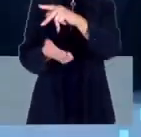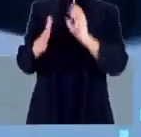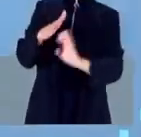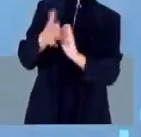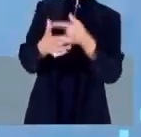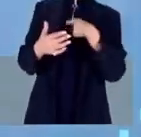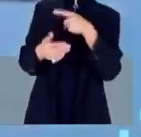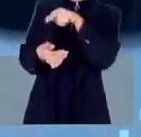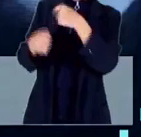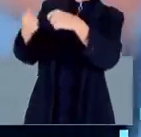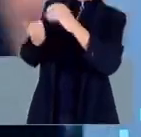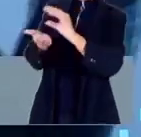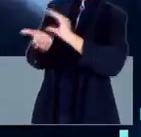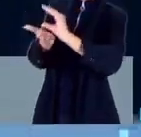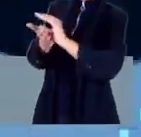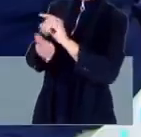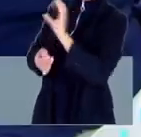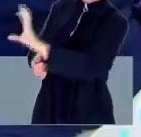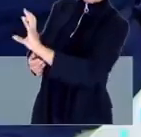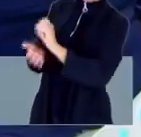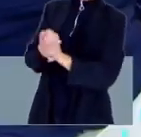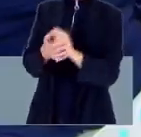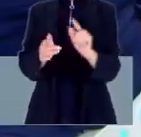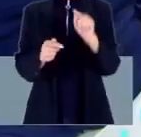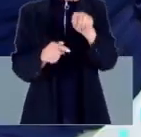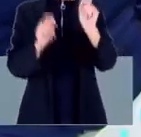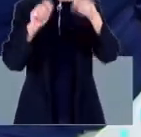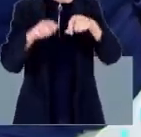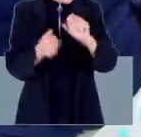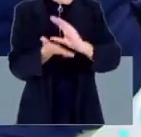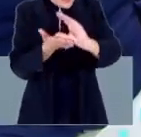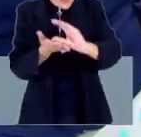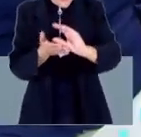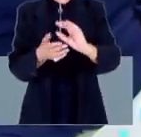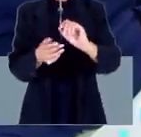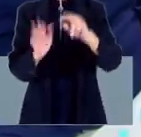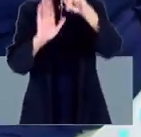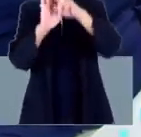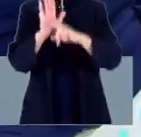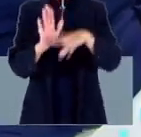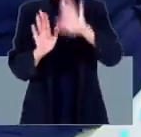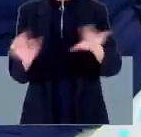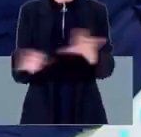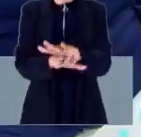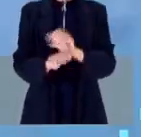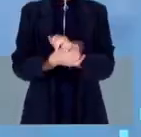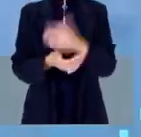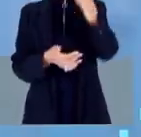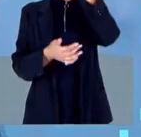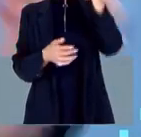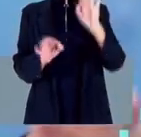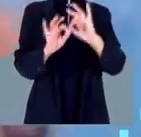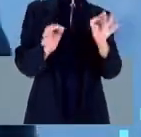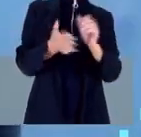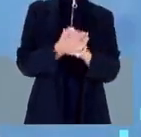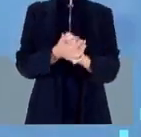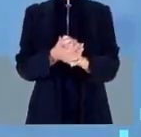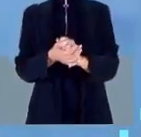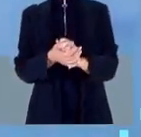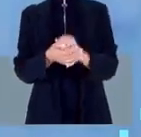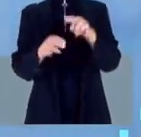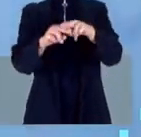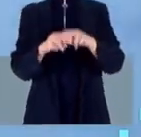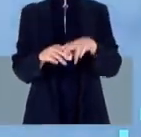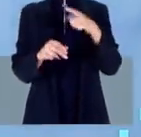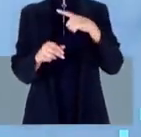falar assim Ratinho Patrocínio tal coisa você vai Patrocinar quem você dentro das regras que nós estabelecemos e aquelas pessoas mais simples para isso existe